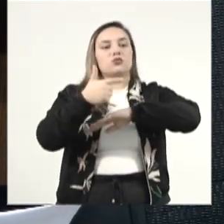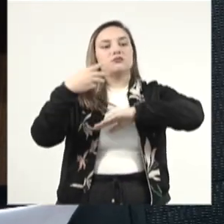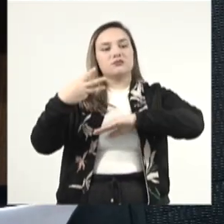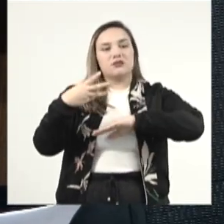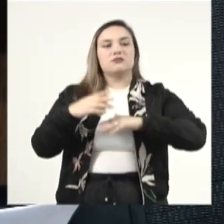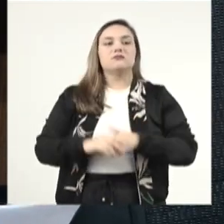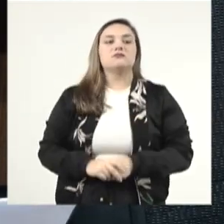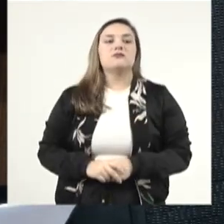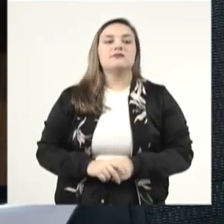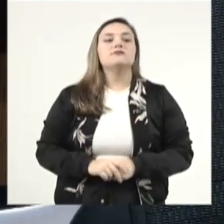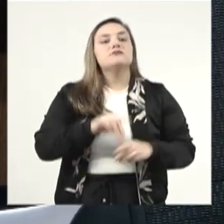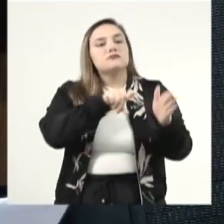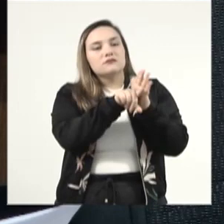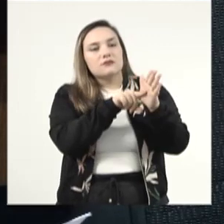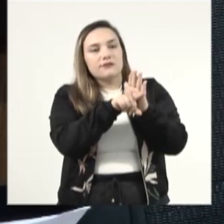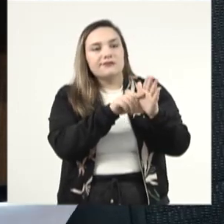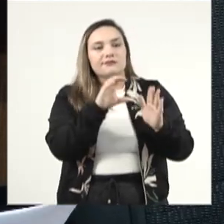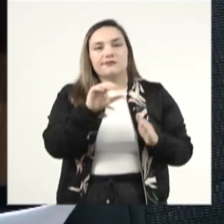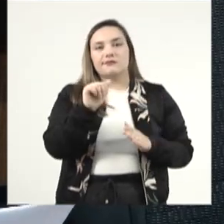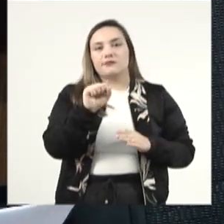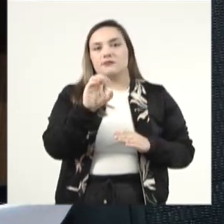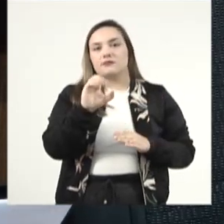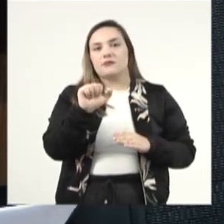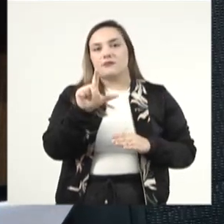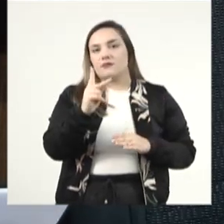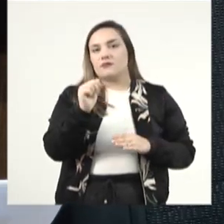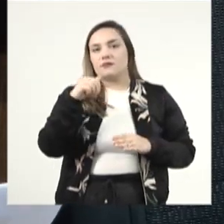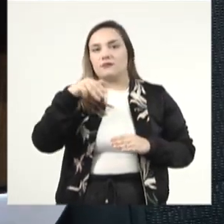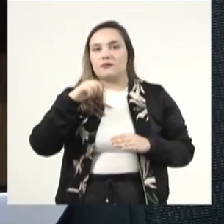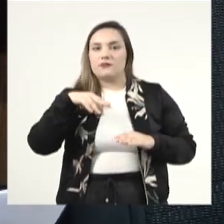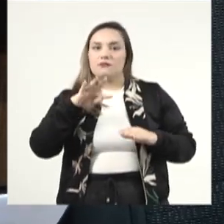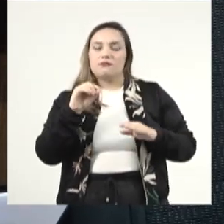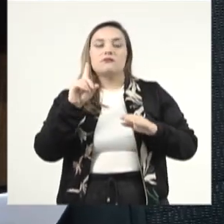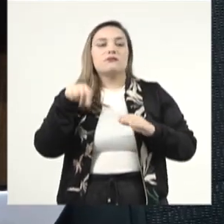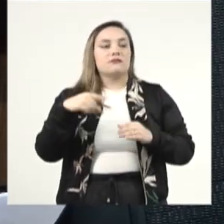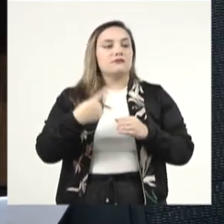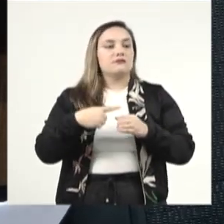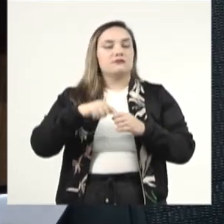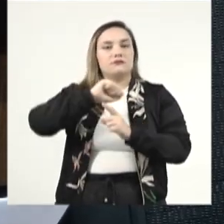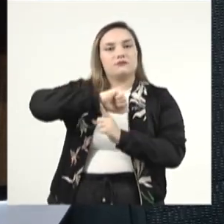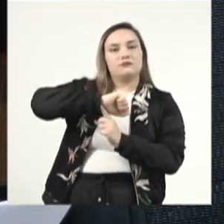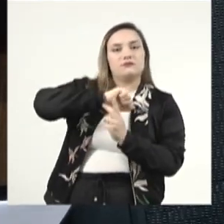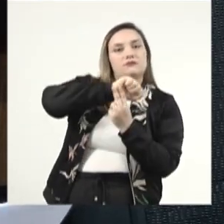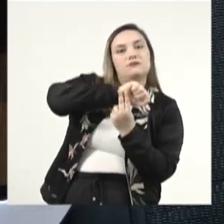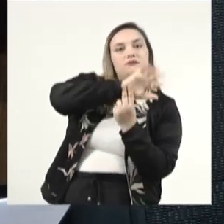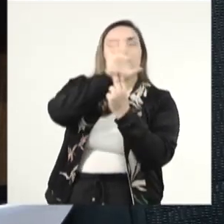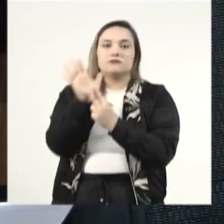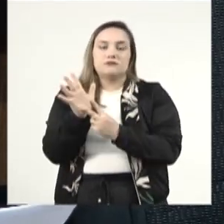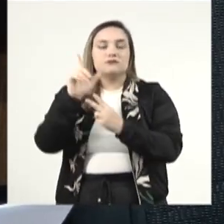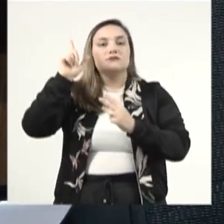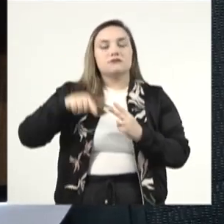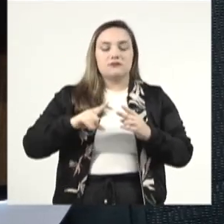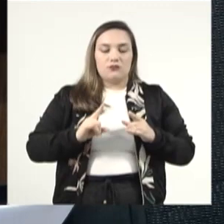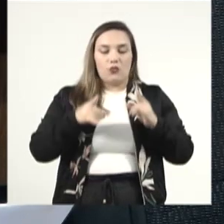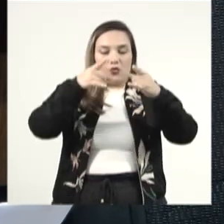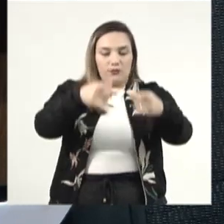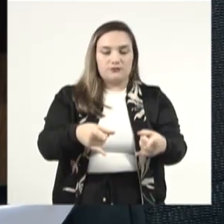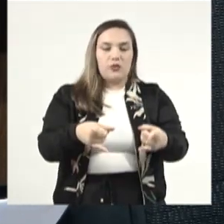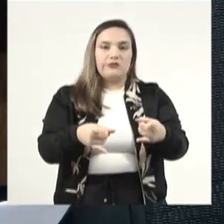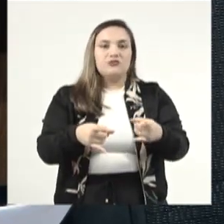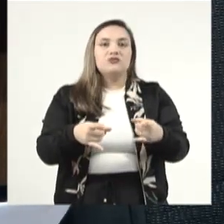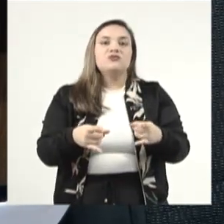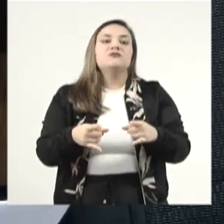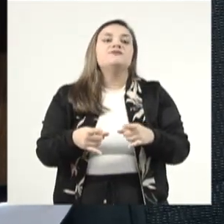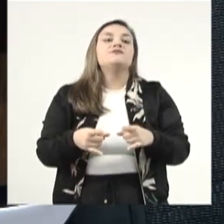do levantamento de grade e cascalhamento no município de Figueirão, mais precisamente no trecho da região da Ponte de Pedra e